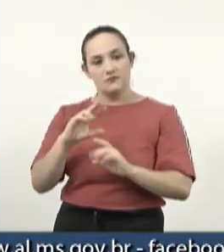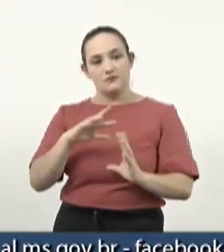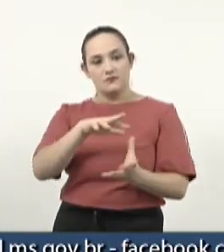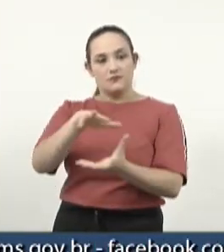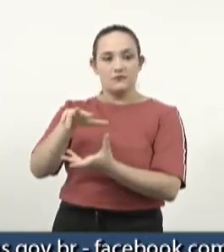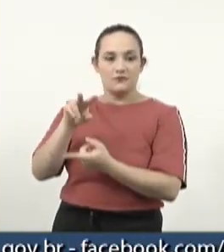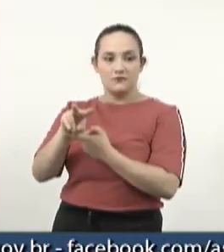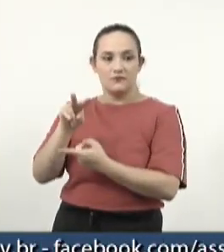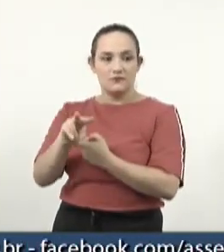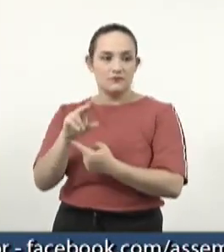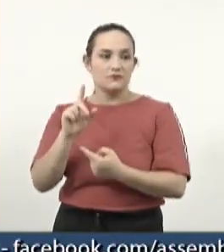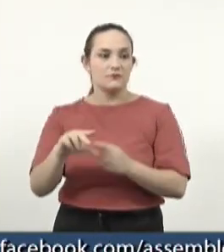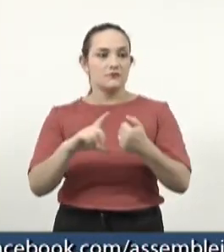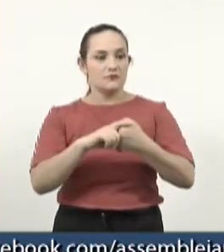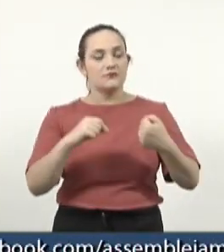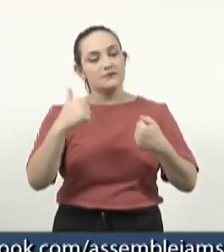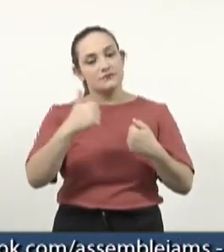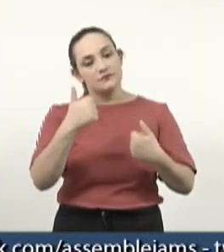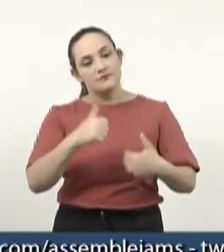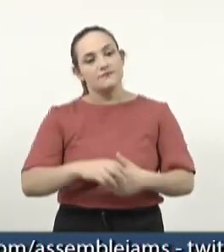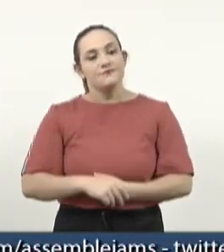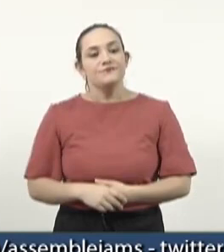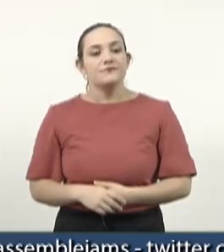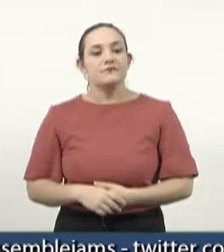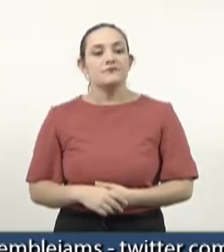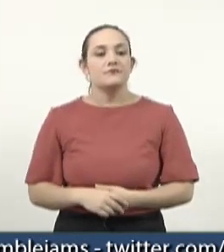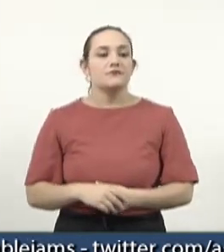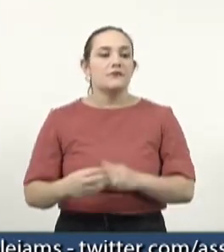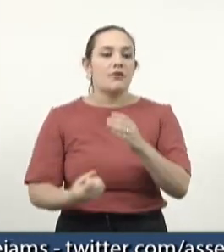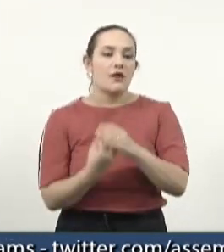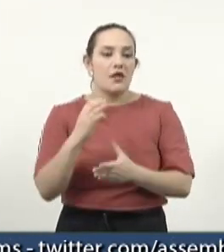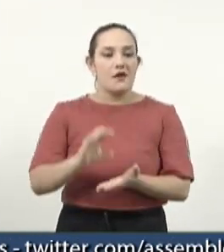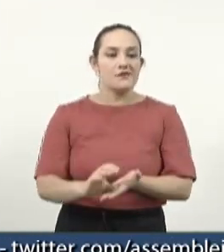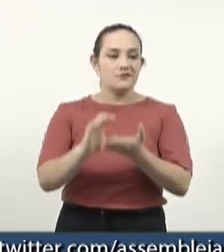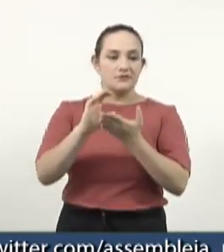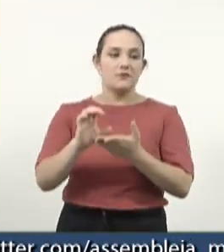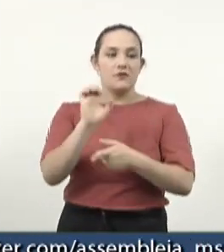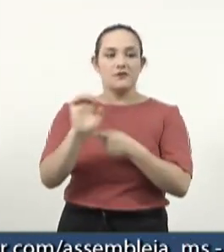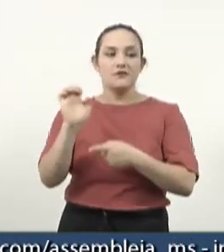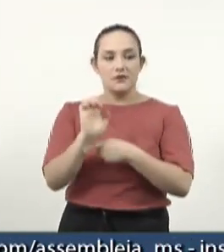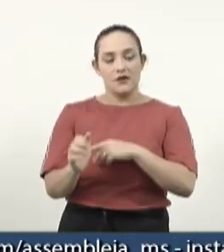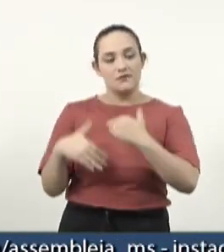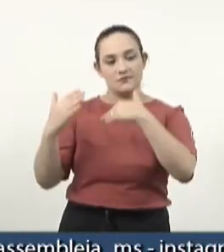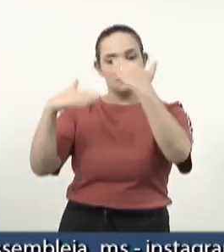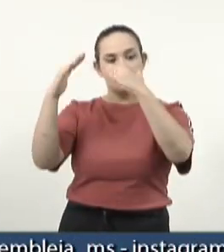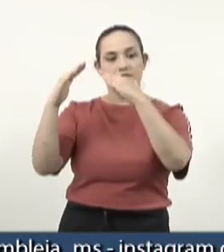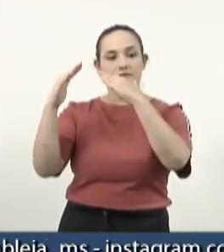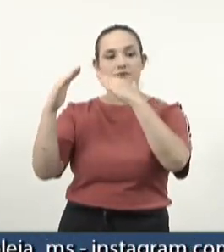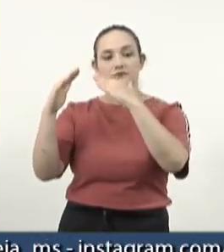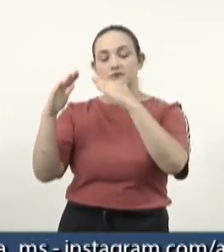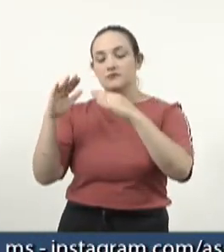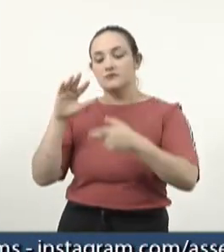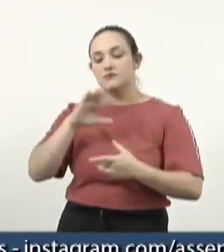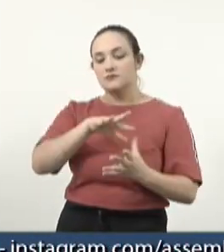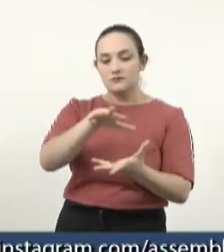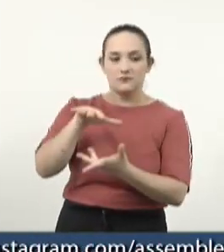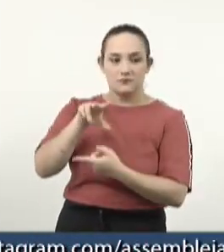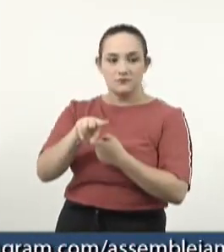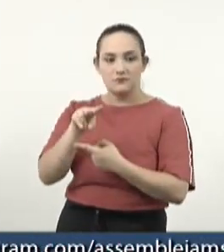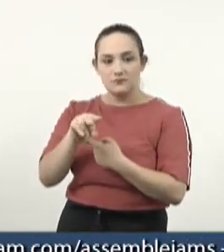Paulo Correia. Artigo 1º, fica criado o Conselho Estadual de Desenvolvimento Rural Sustentável,